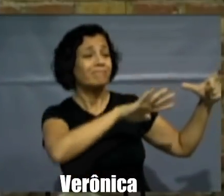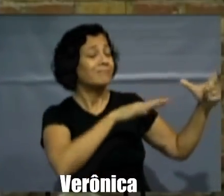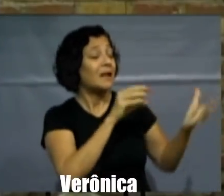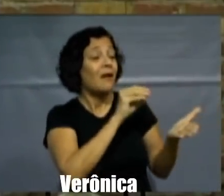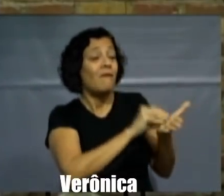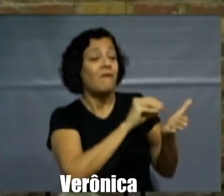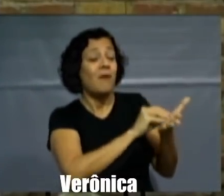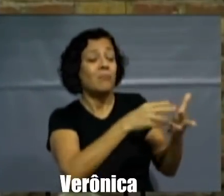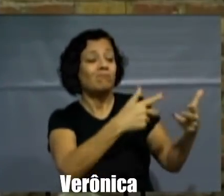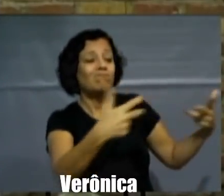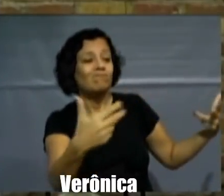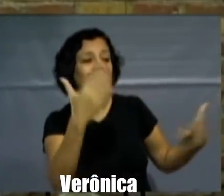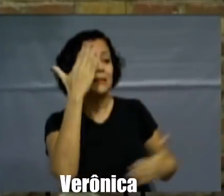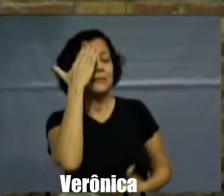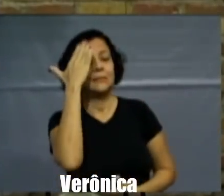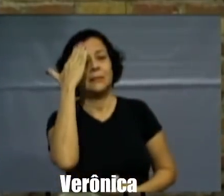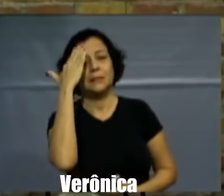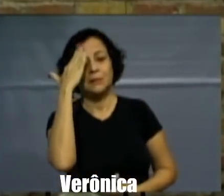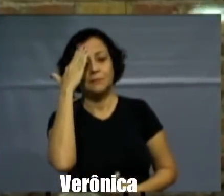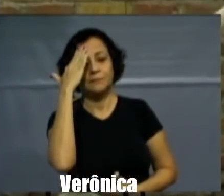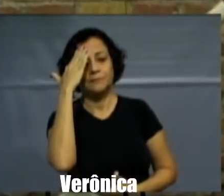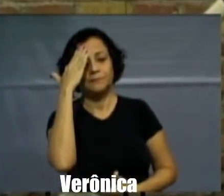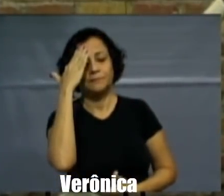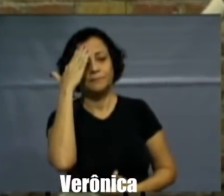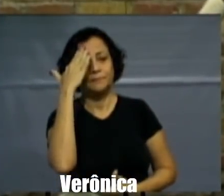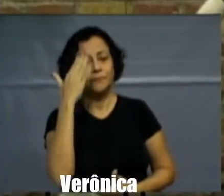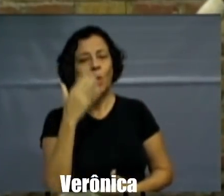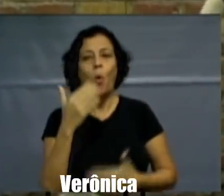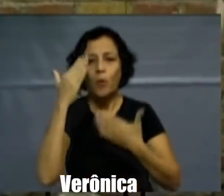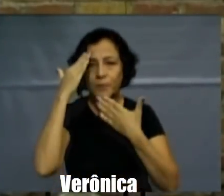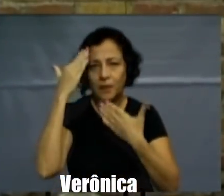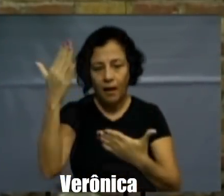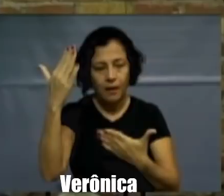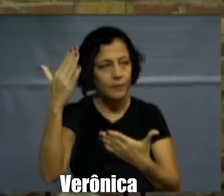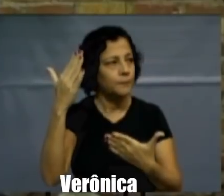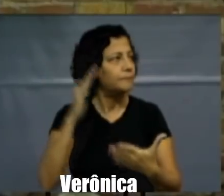Senhor, de seu amor. Boa noite, obrigado.